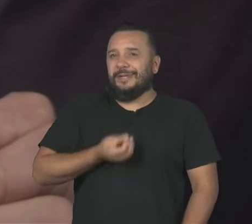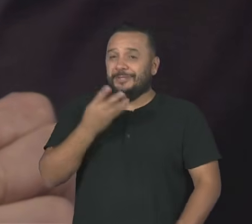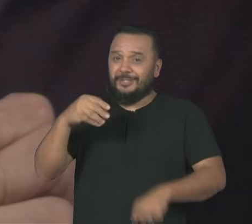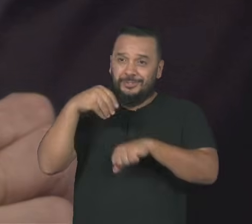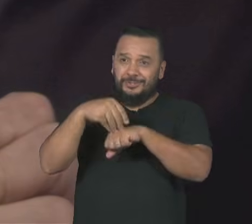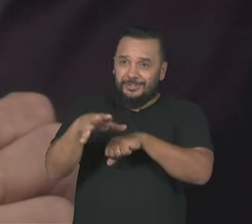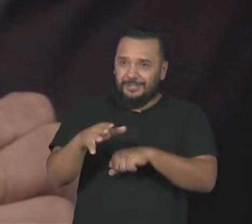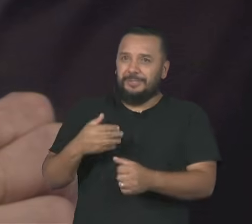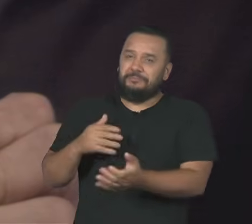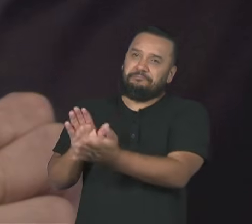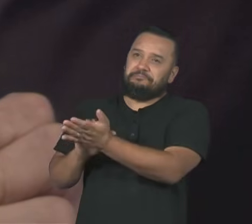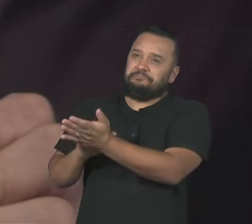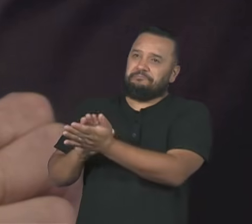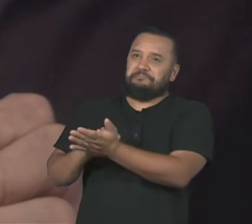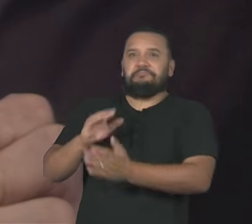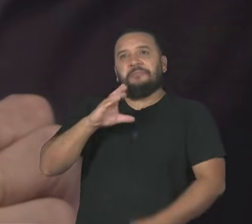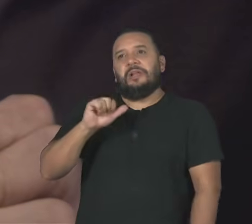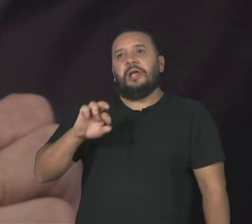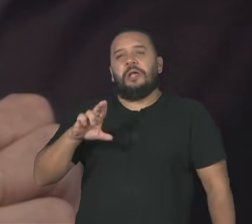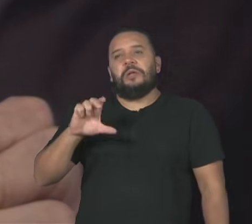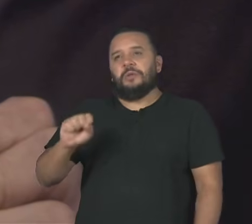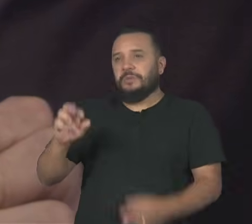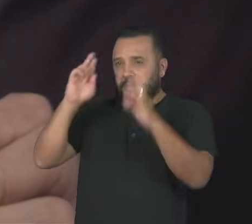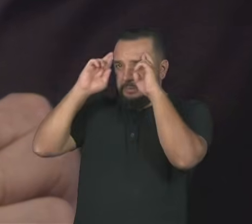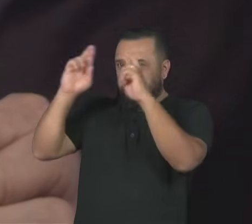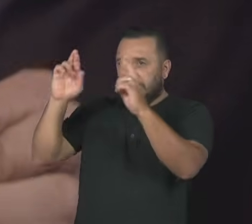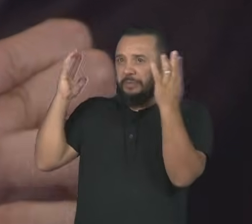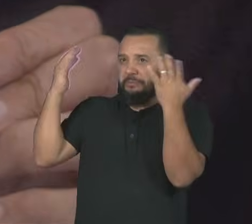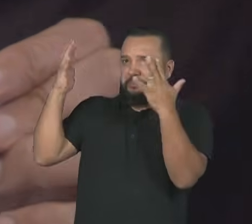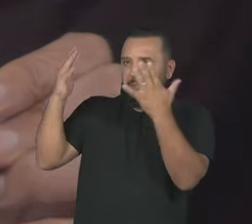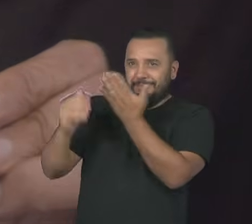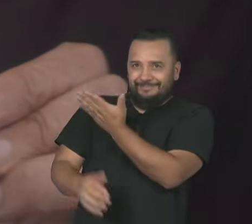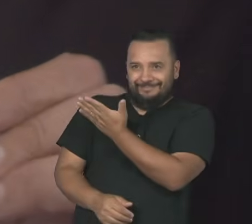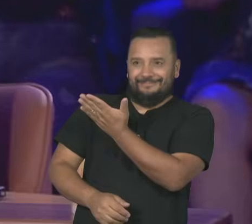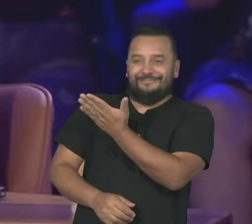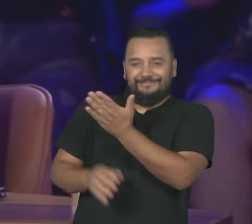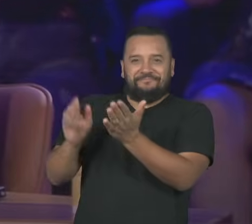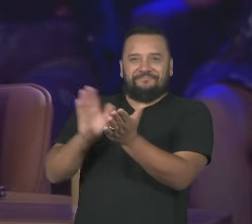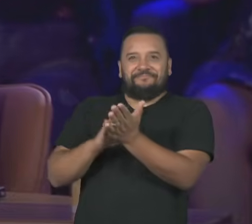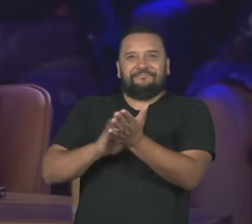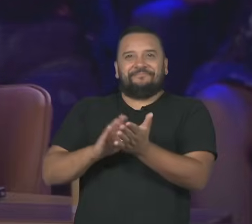que merece todo o respeito e todos os aplausos, Carlos Nejar.